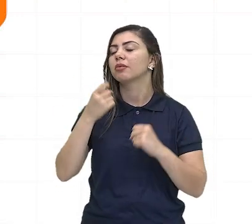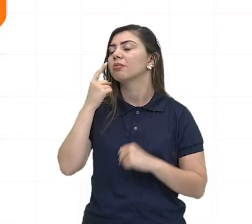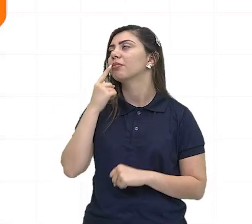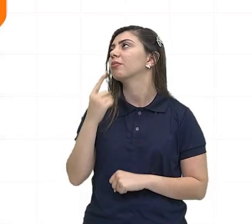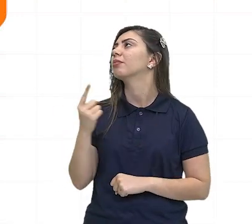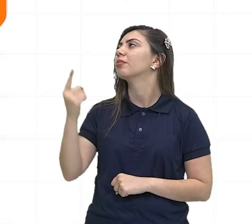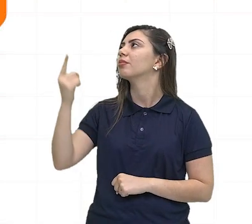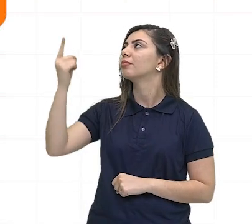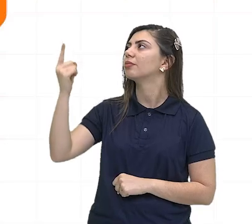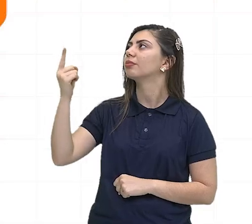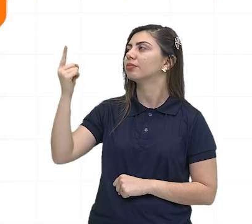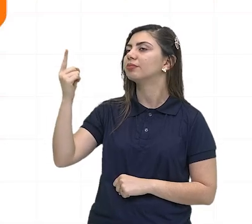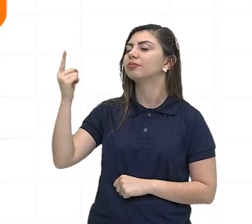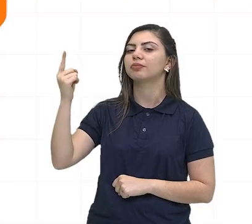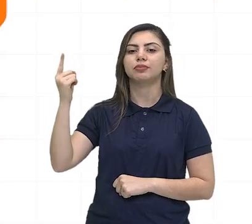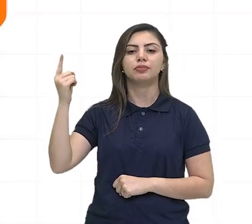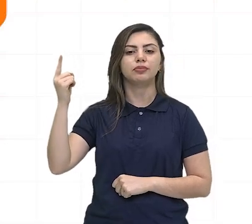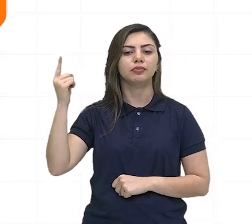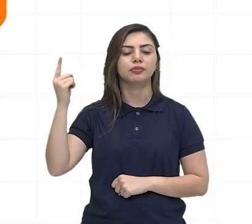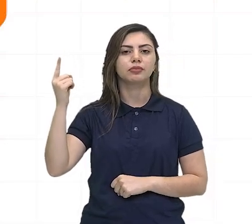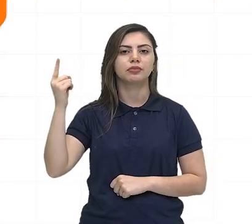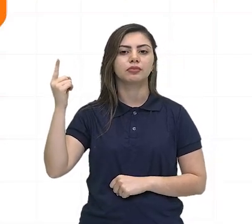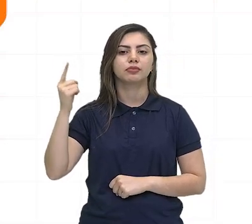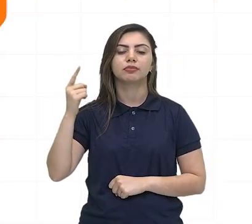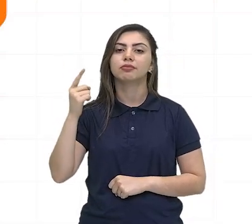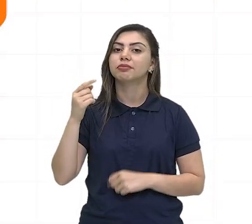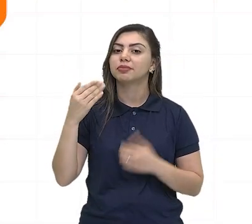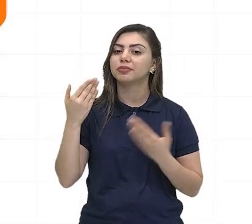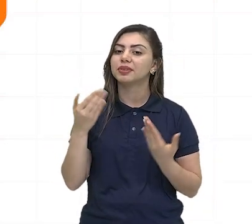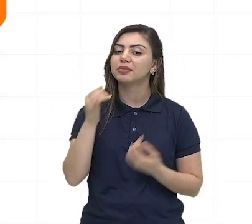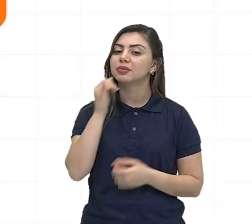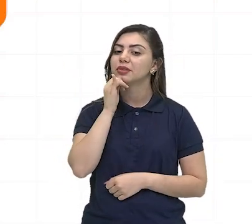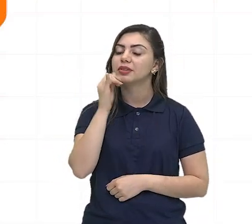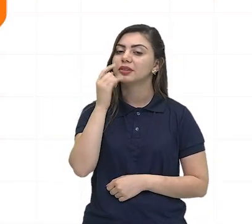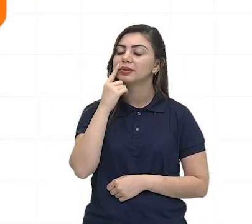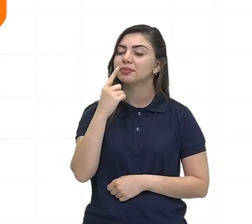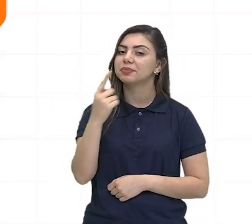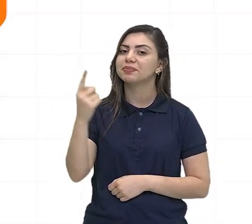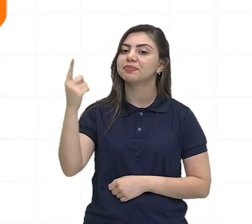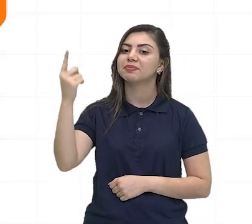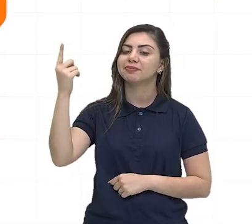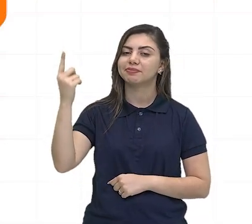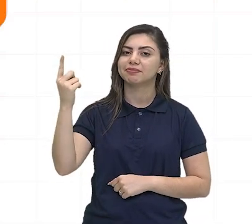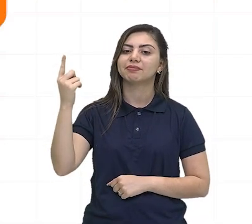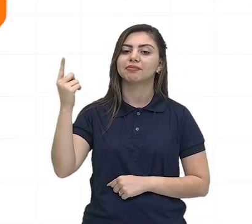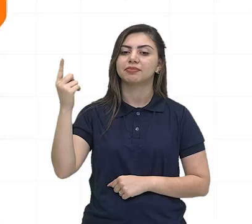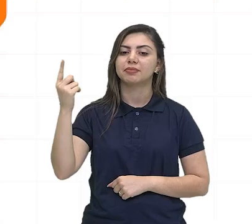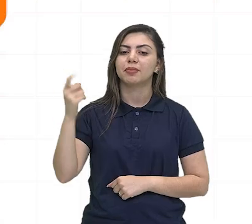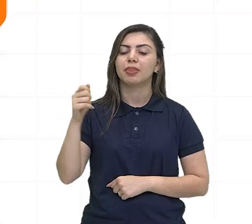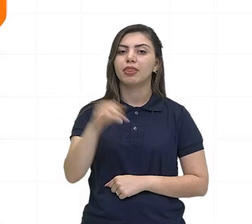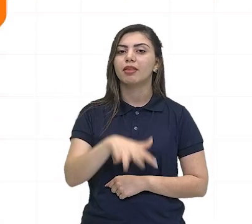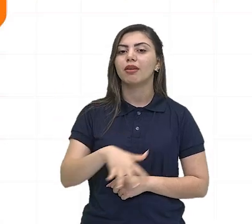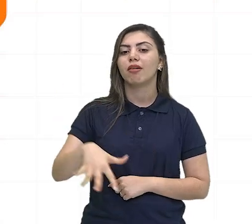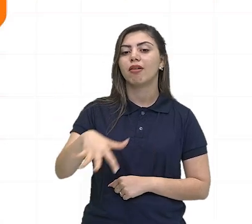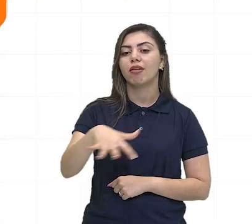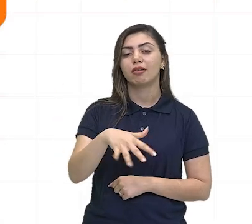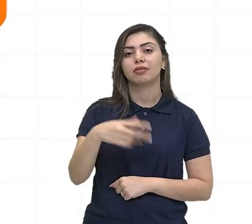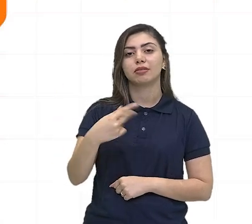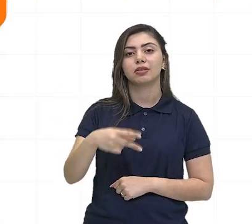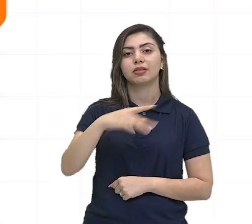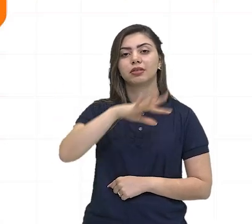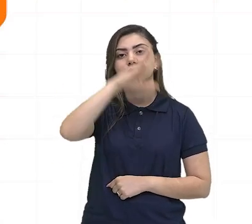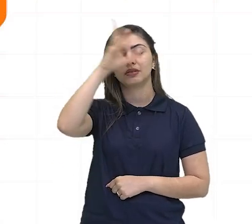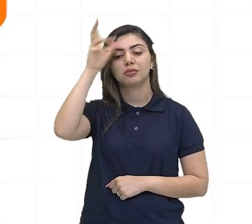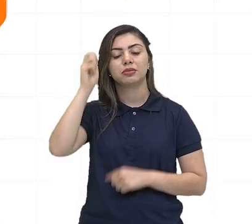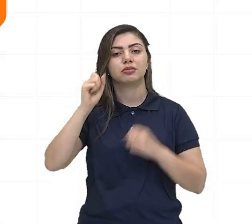onde predominam muitas fábricas. E aí nós temos como exemplo de bairro industrial o bairro Distrito